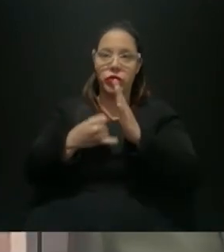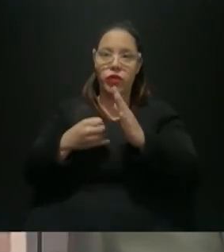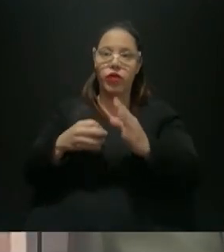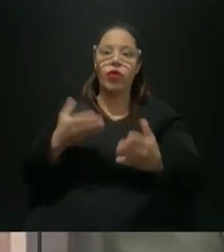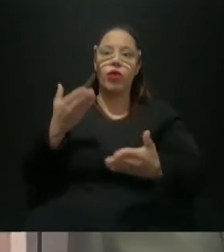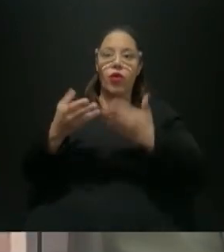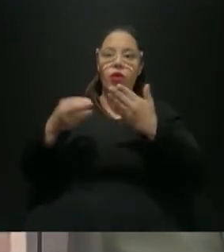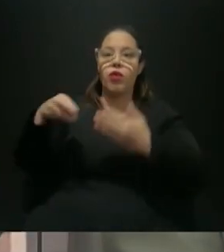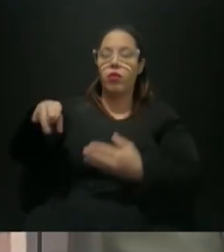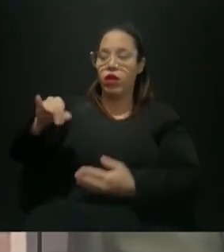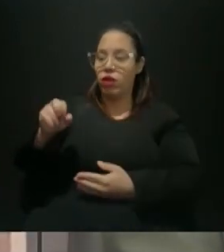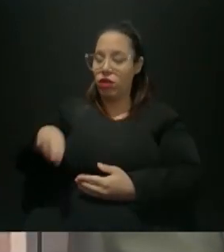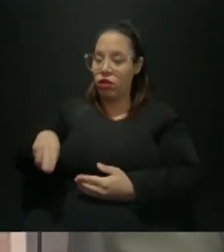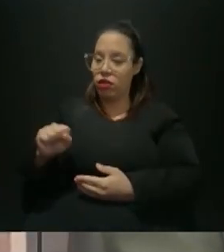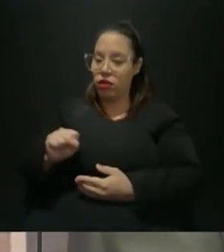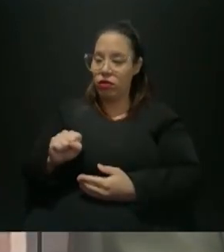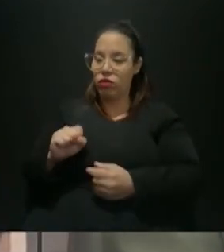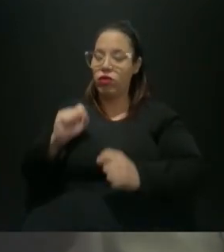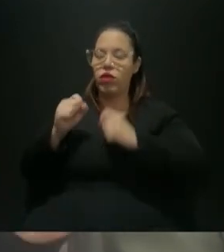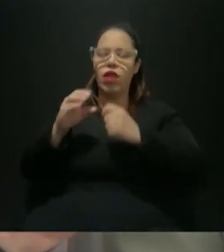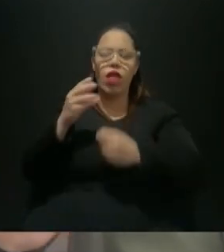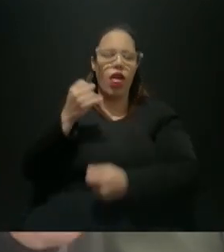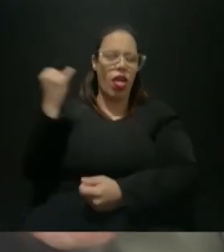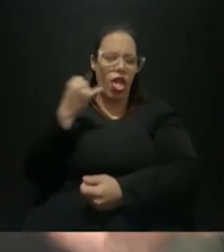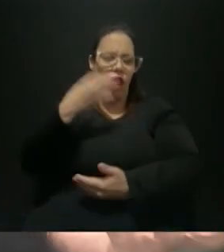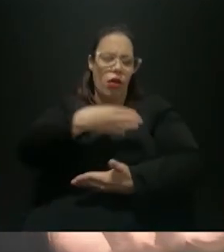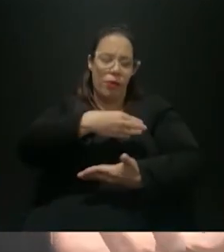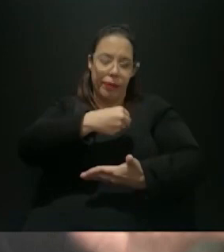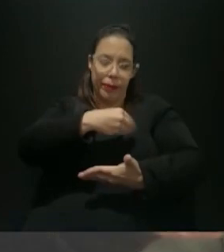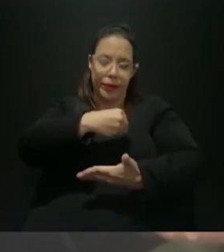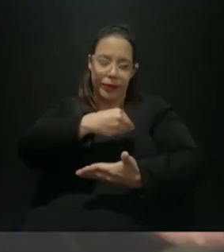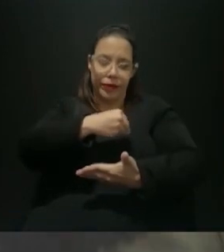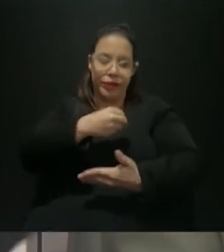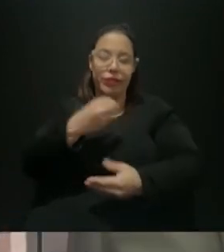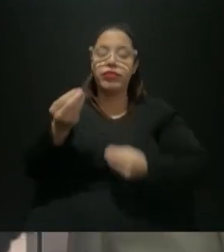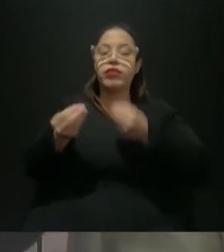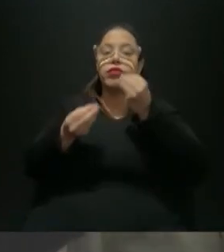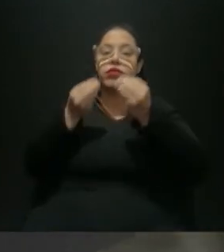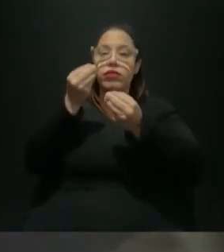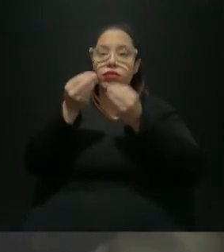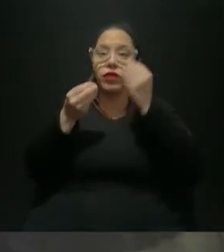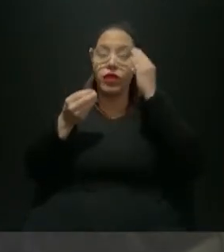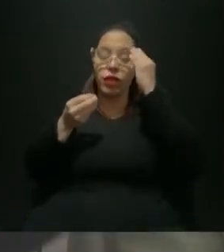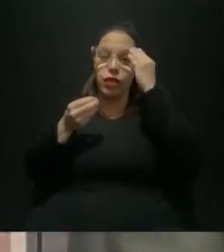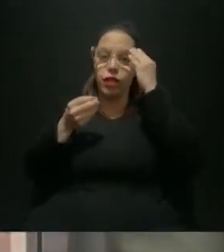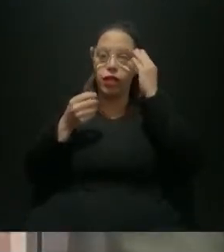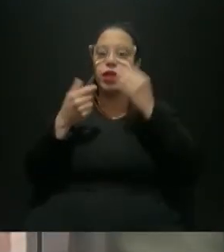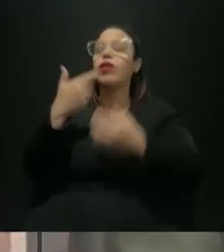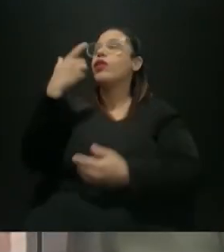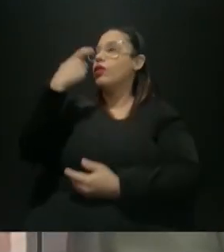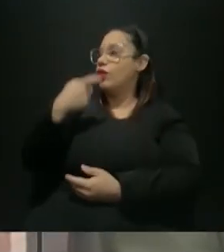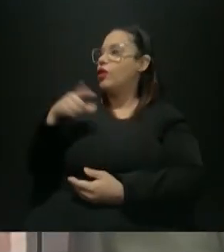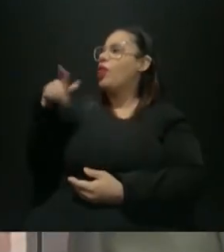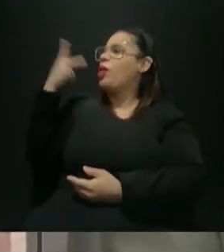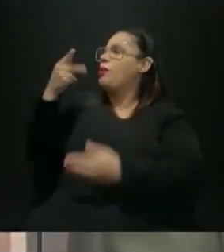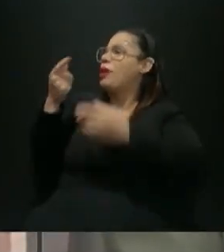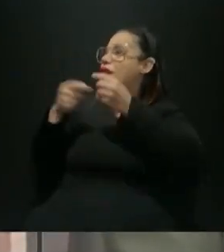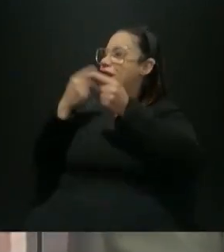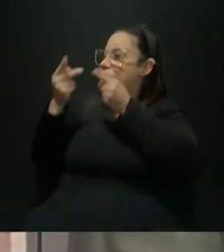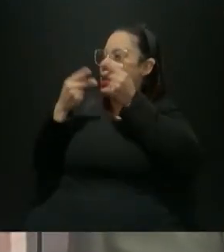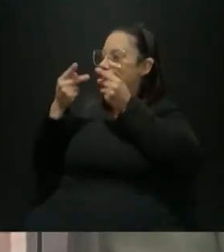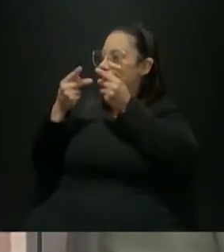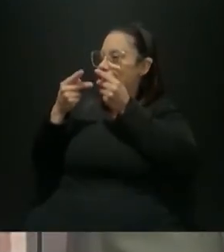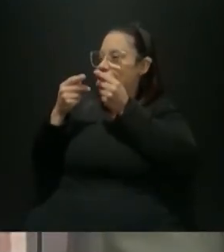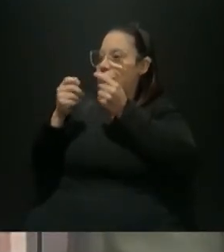da importância da amamentação, que além dos nutrientes, desculpa Martins, eu vou falar, mas depois você me corrige, porque são as aulas que eu tive, além